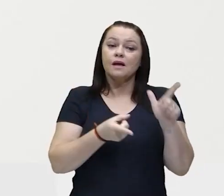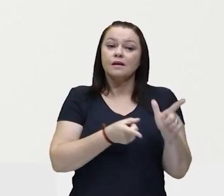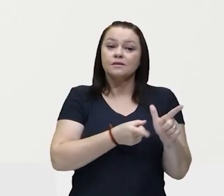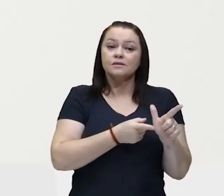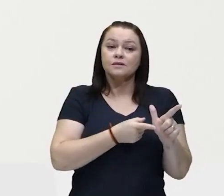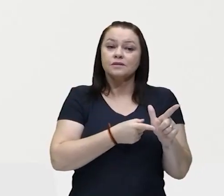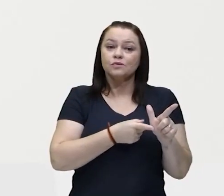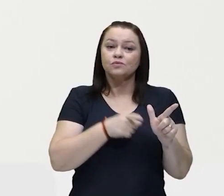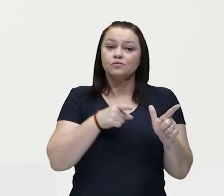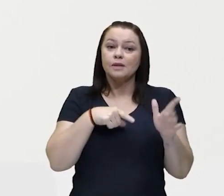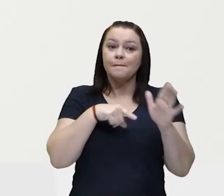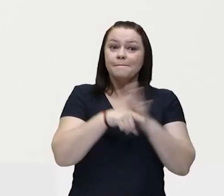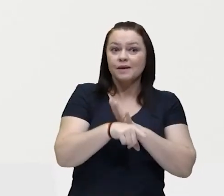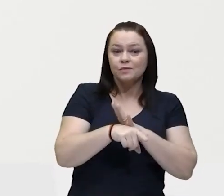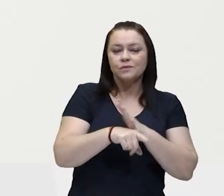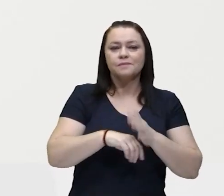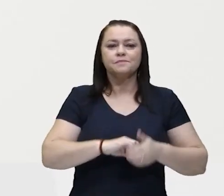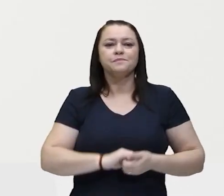problema.